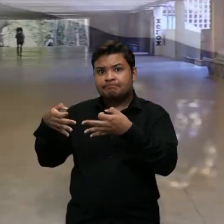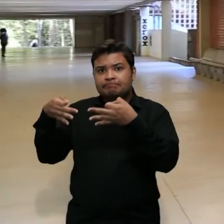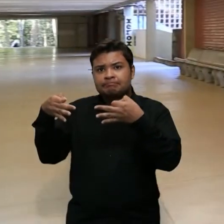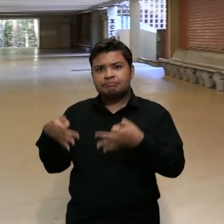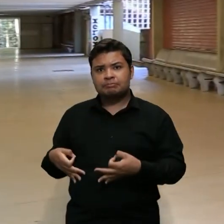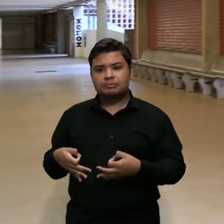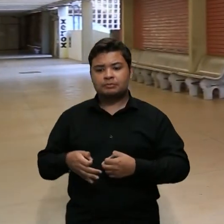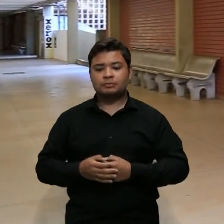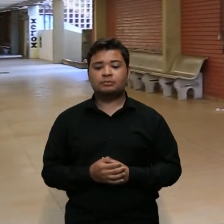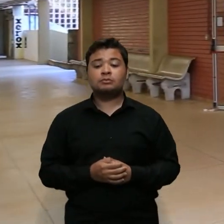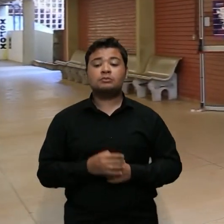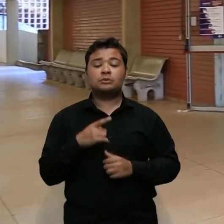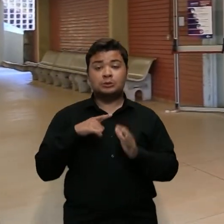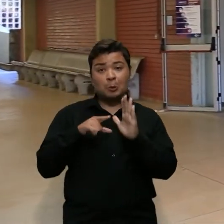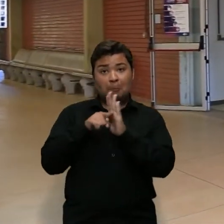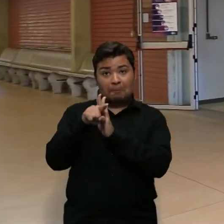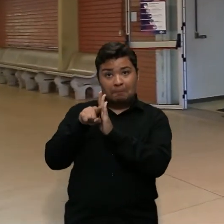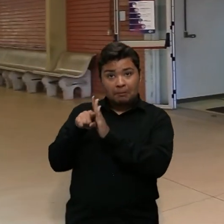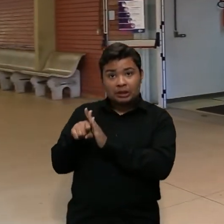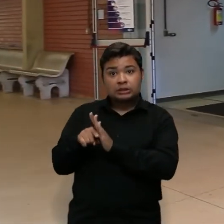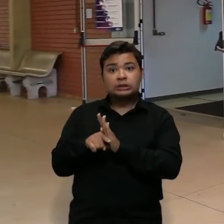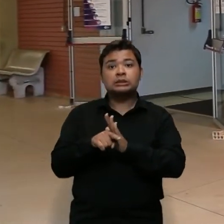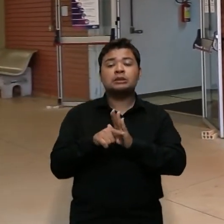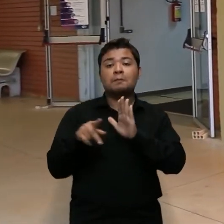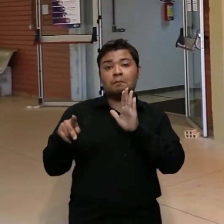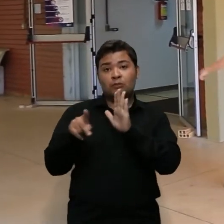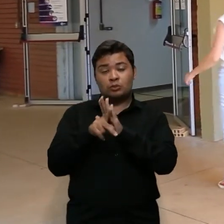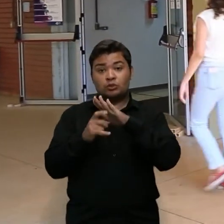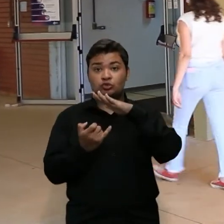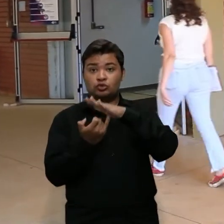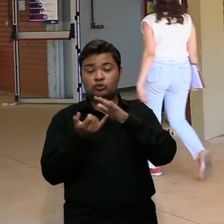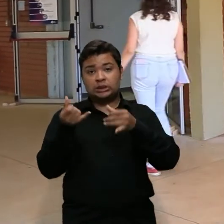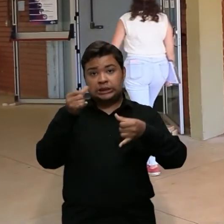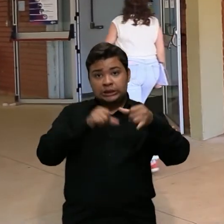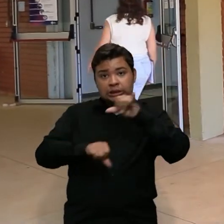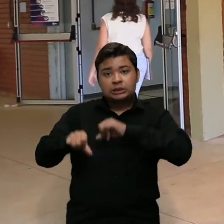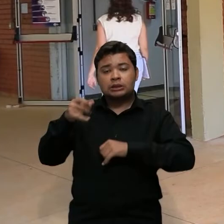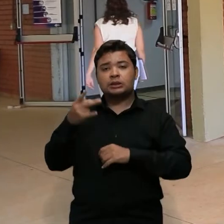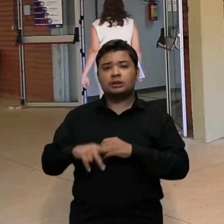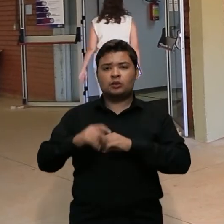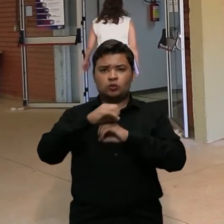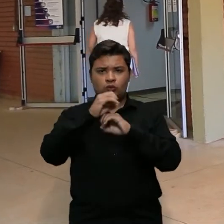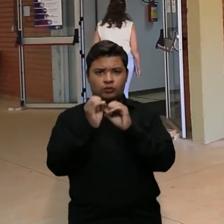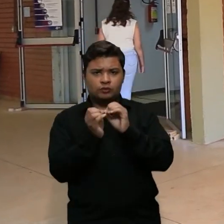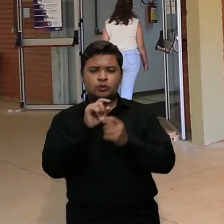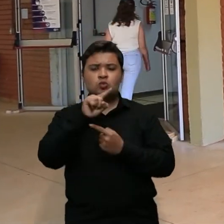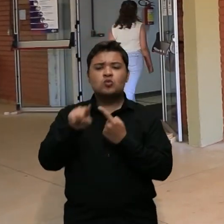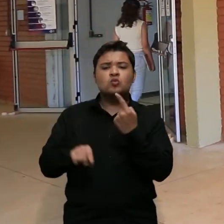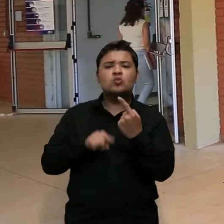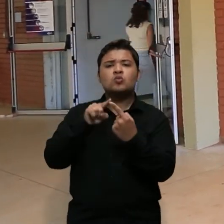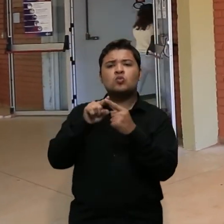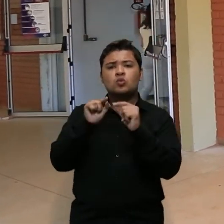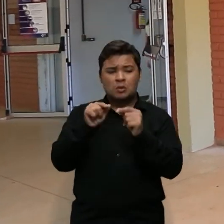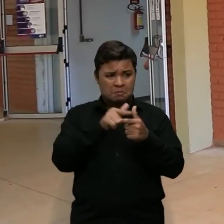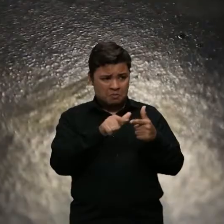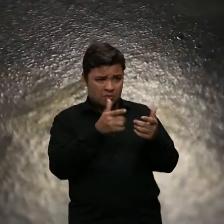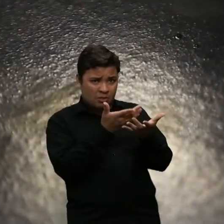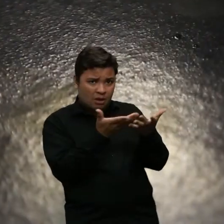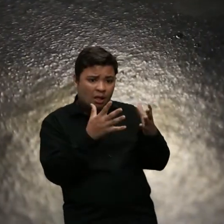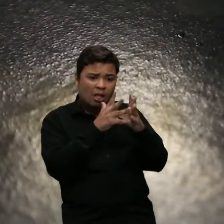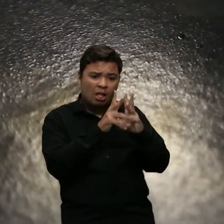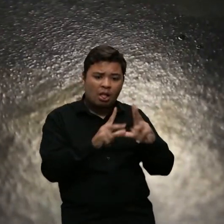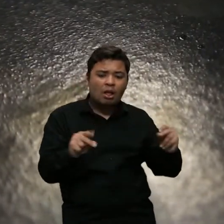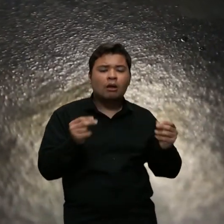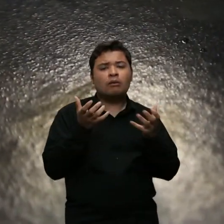correta. E uma pesquisa desenvolvida no Instituto de Química da UFG buscou uma solução para o problema.